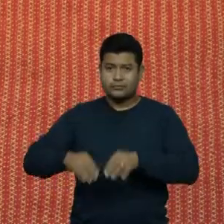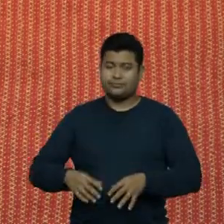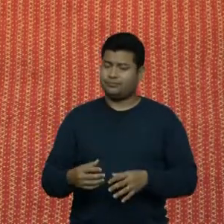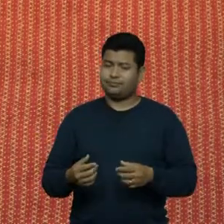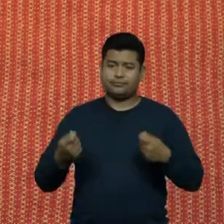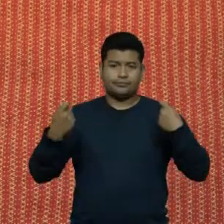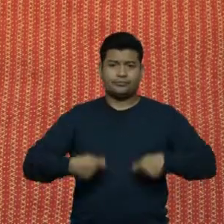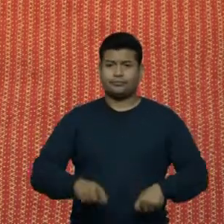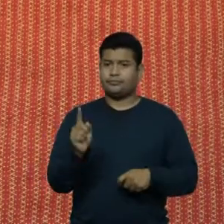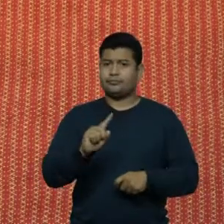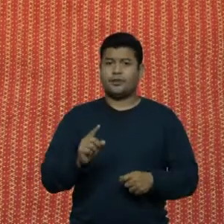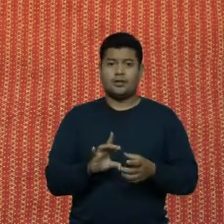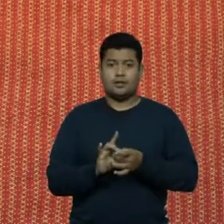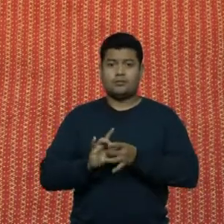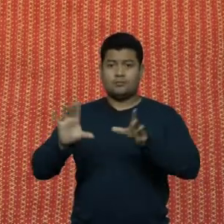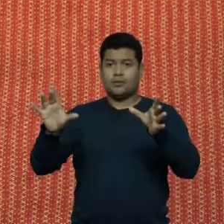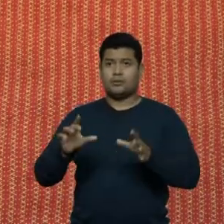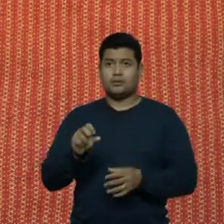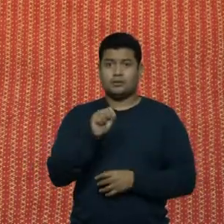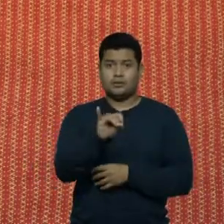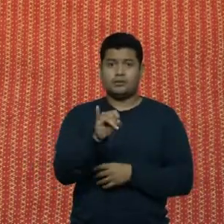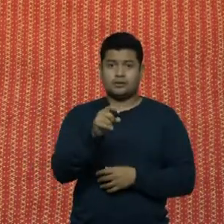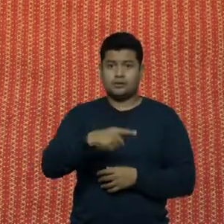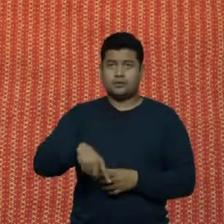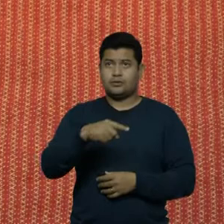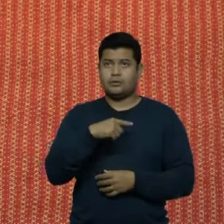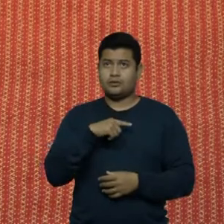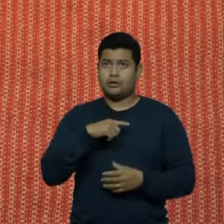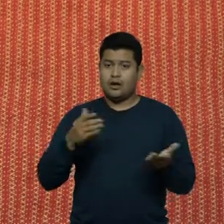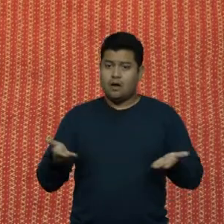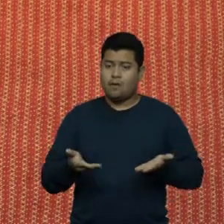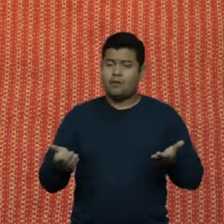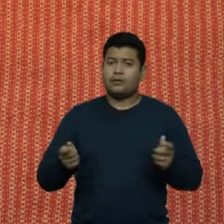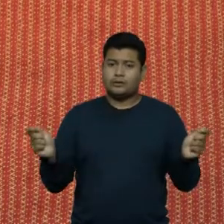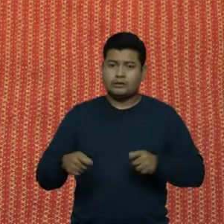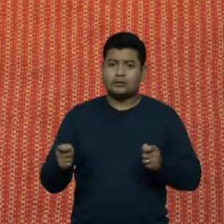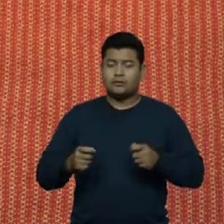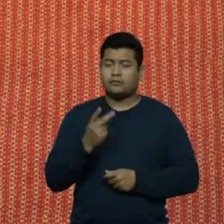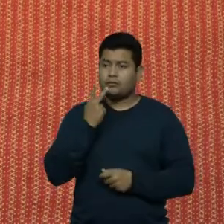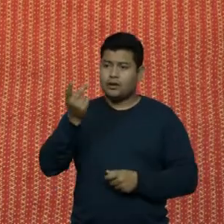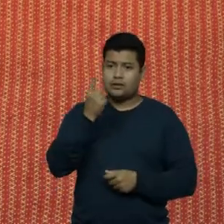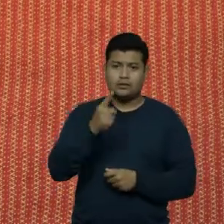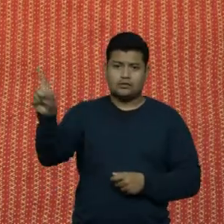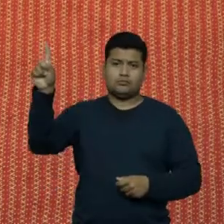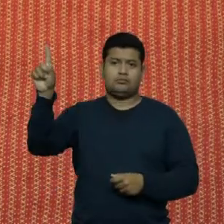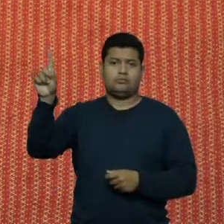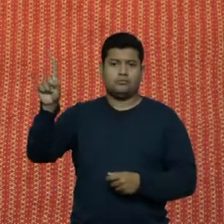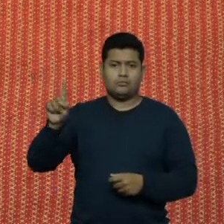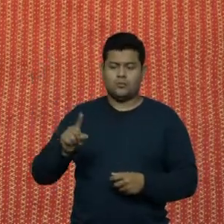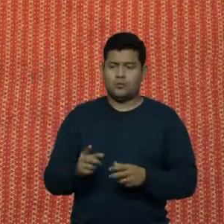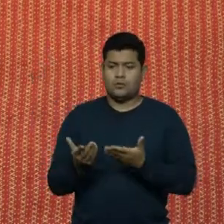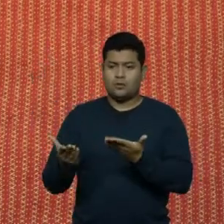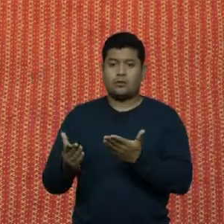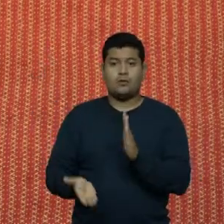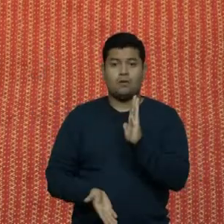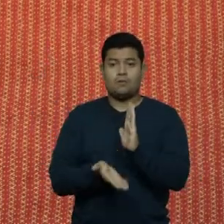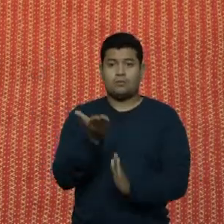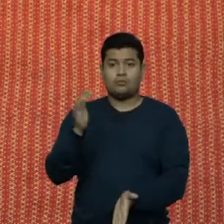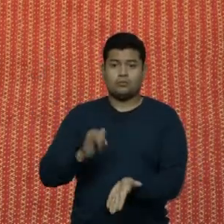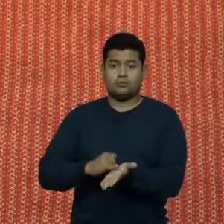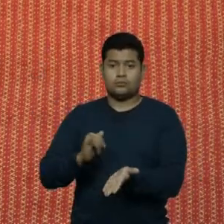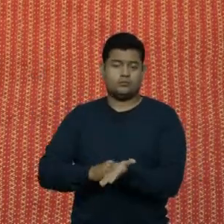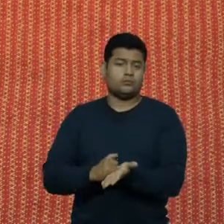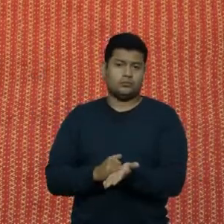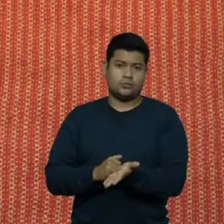permitindo se nós nós temos a oportunidade de dizer não ao aumento que o governo fez